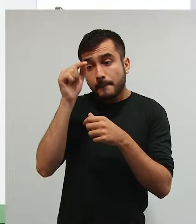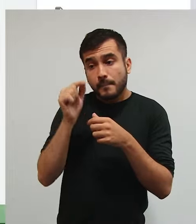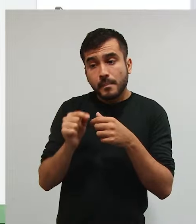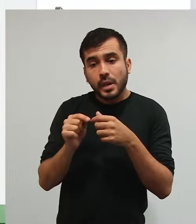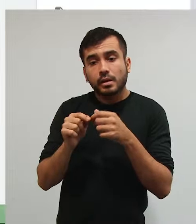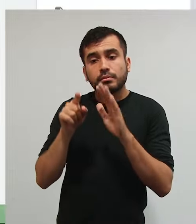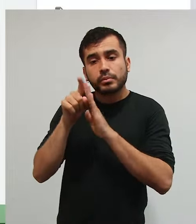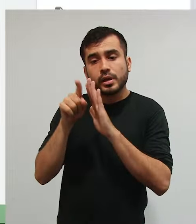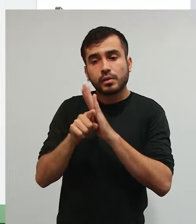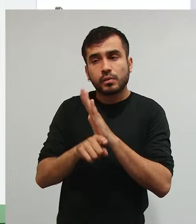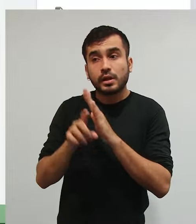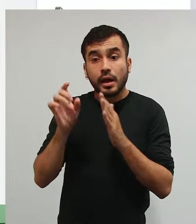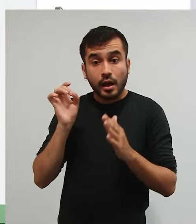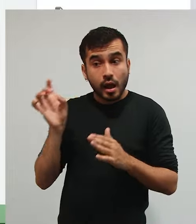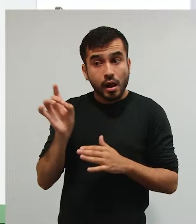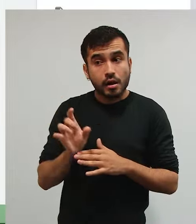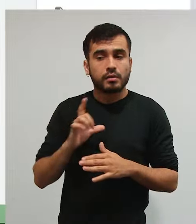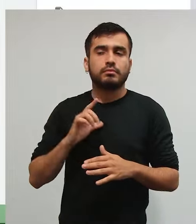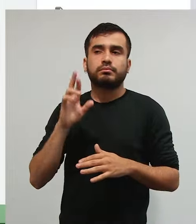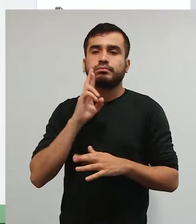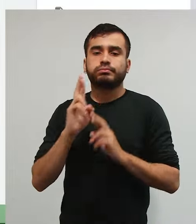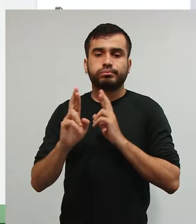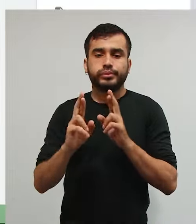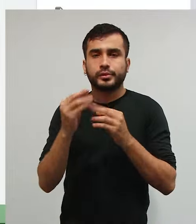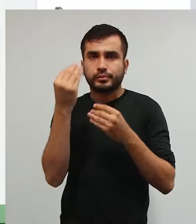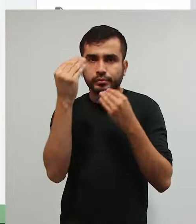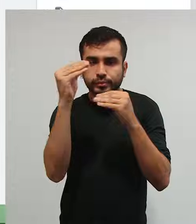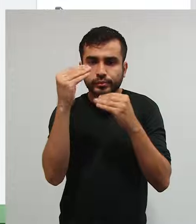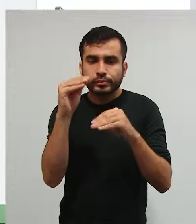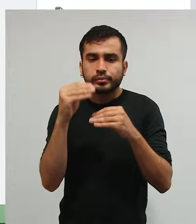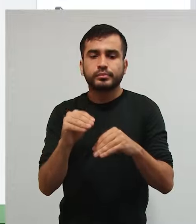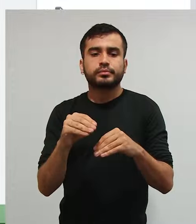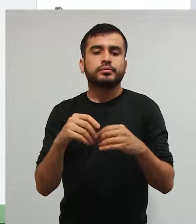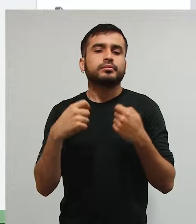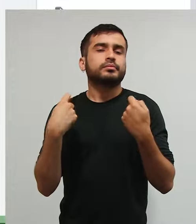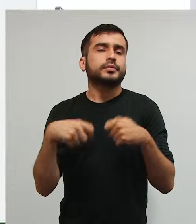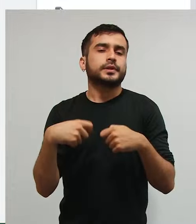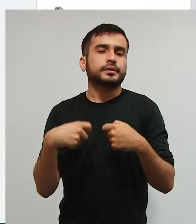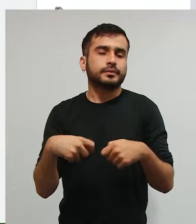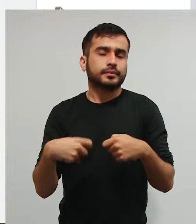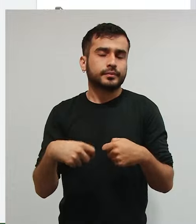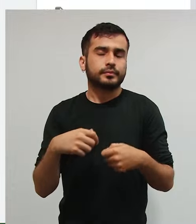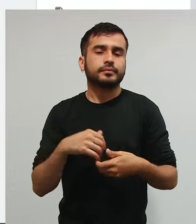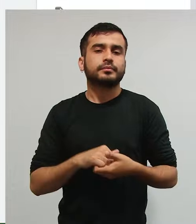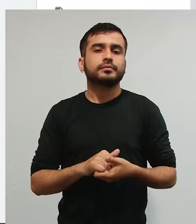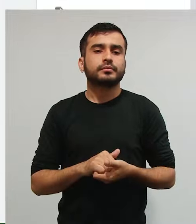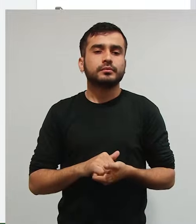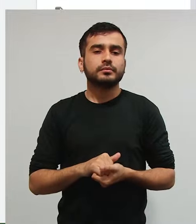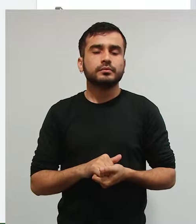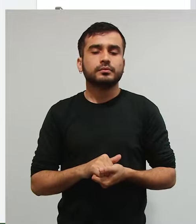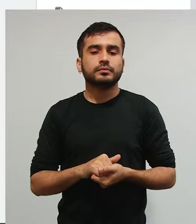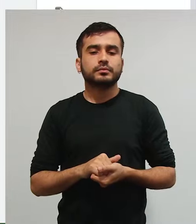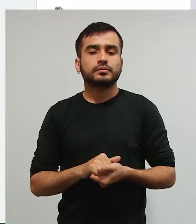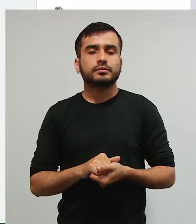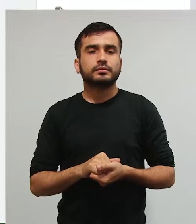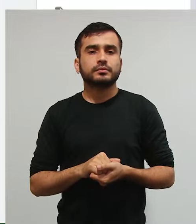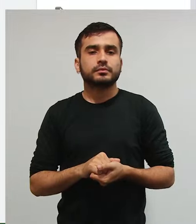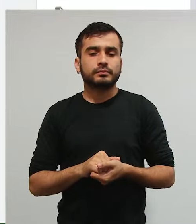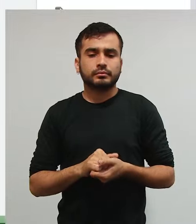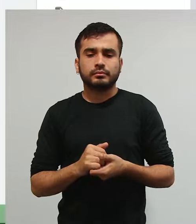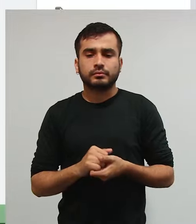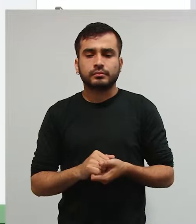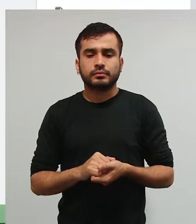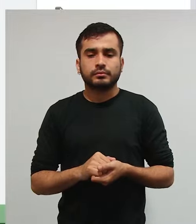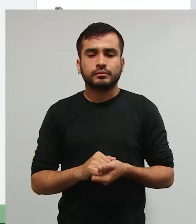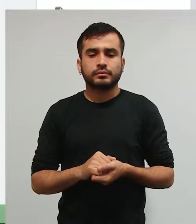básicos de matemática. E aí inserir aqui as respostas para cada pergunta. Para cada pergunta que você fez durante